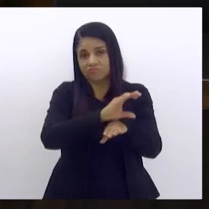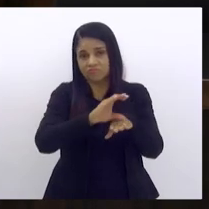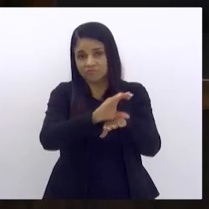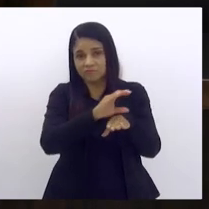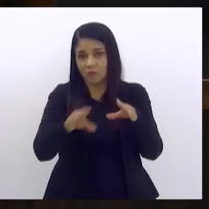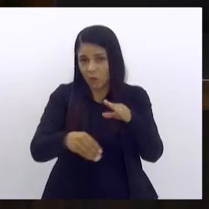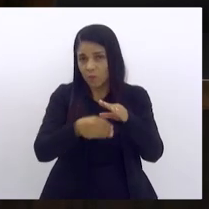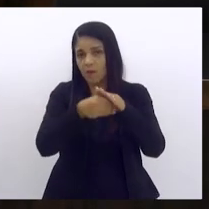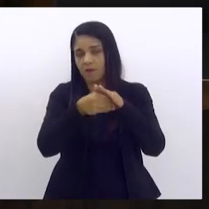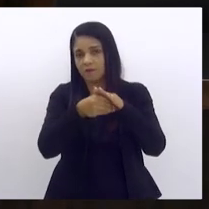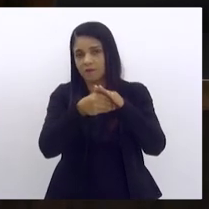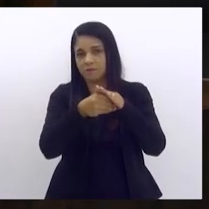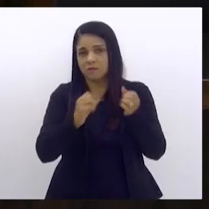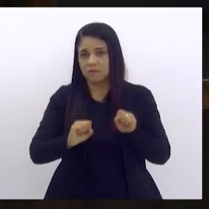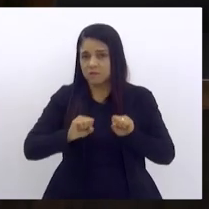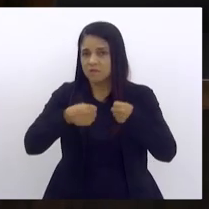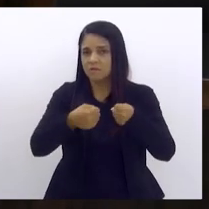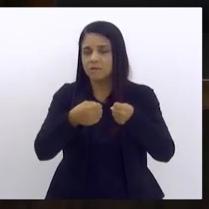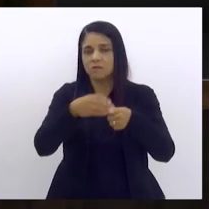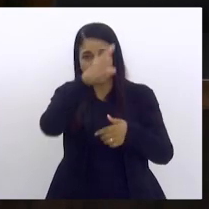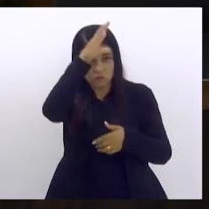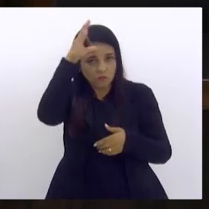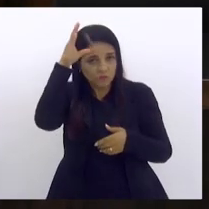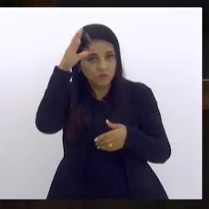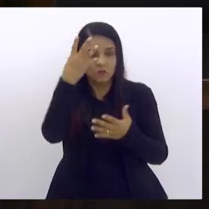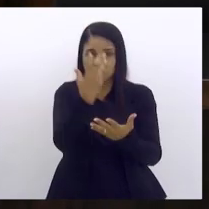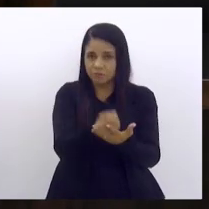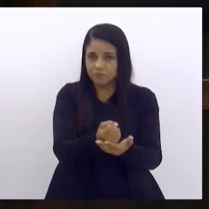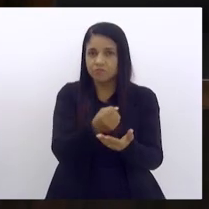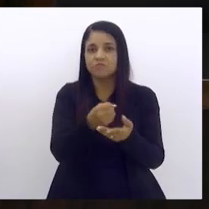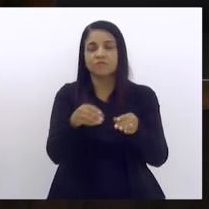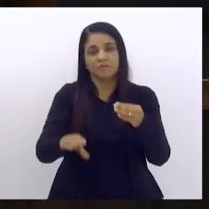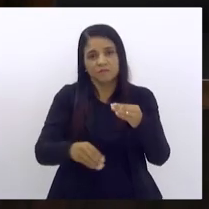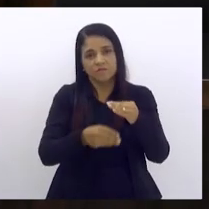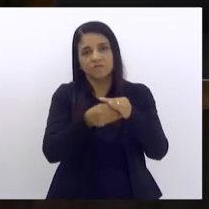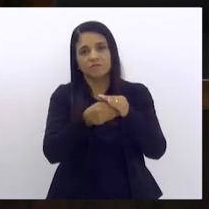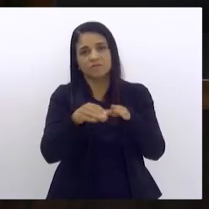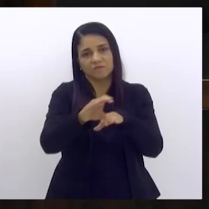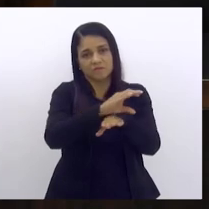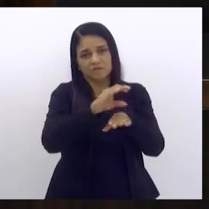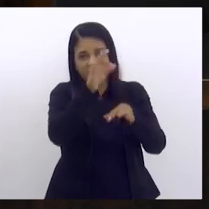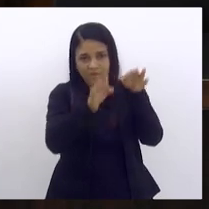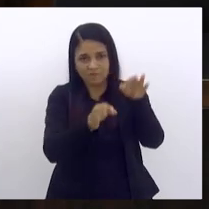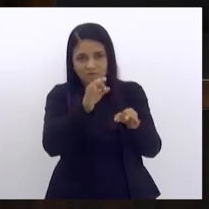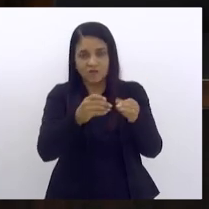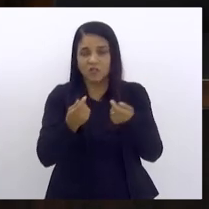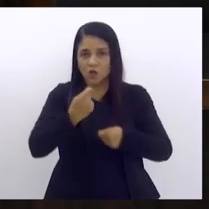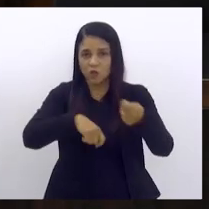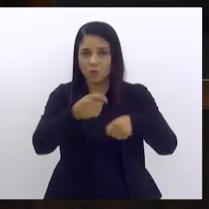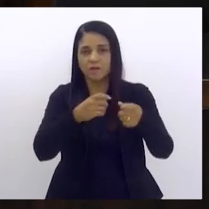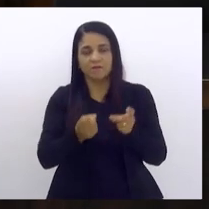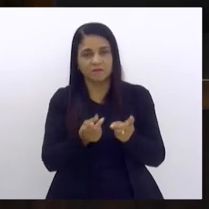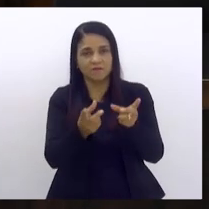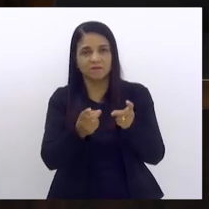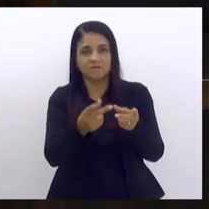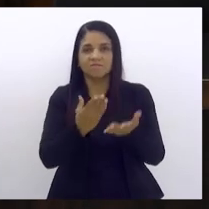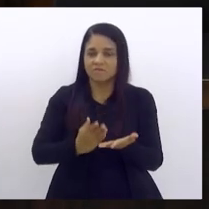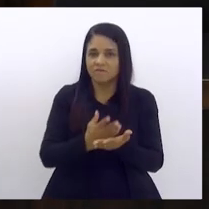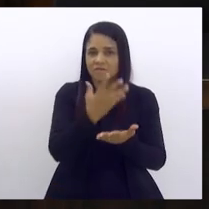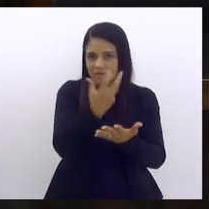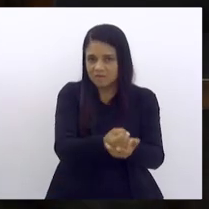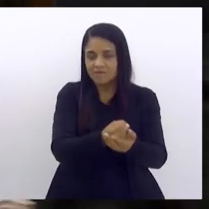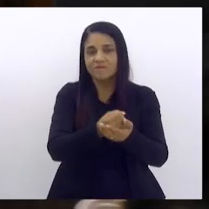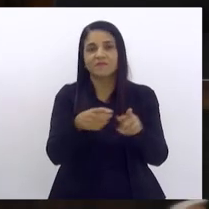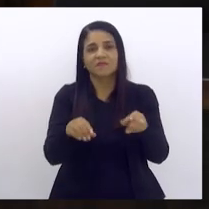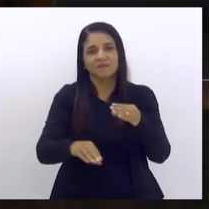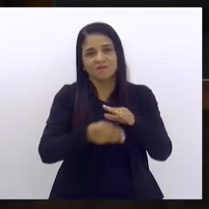com emendas de defesa do consumidor favorável, com as emendas da Comissão de Constituição e Justiça de Economia, Indústria e Comércio favorável, com as